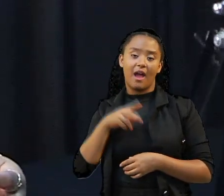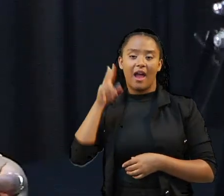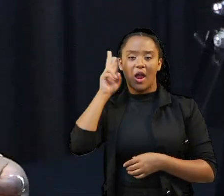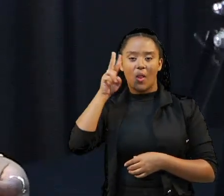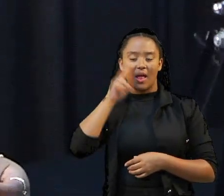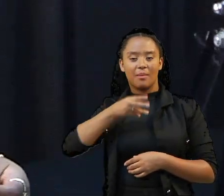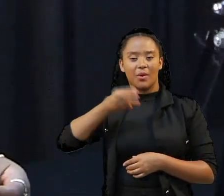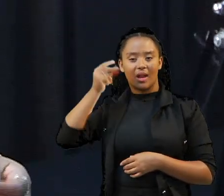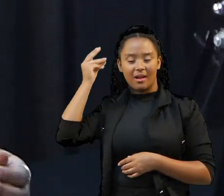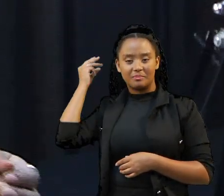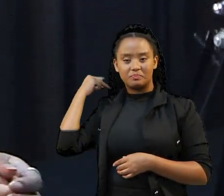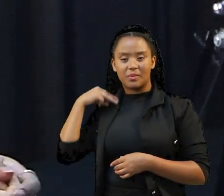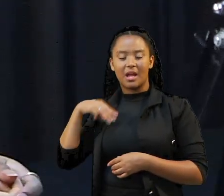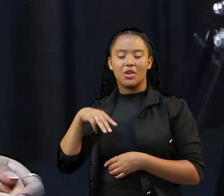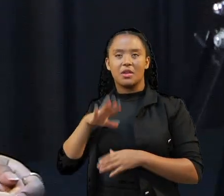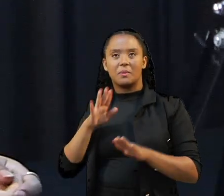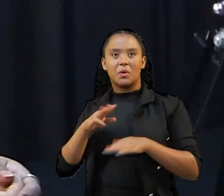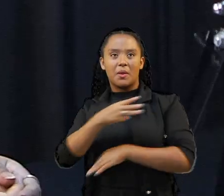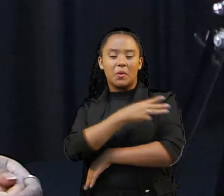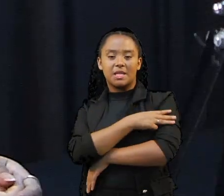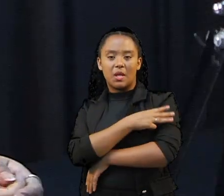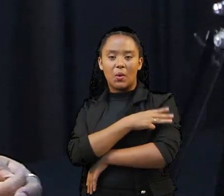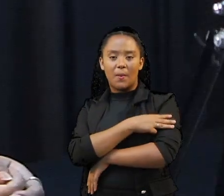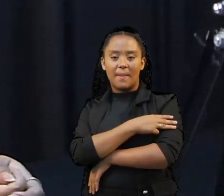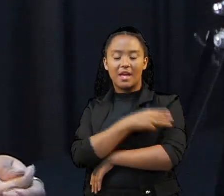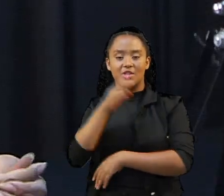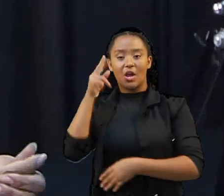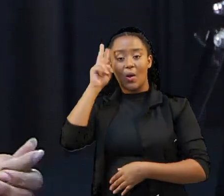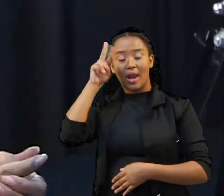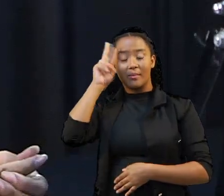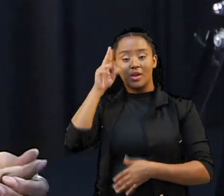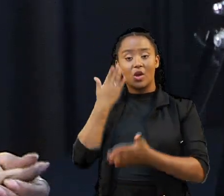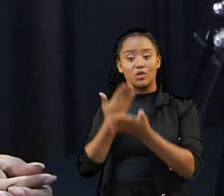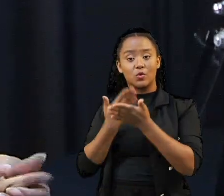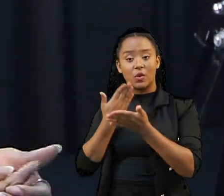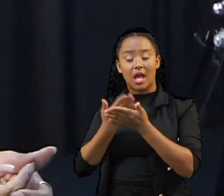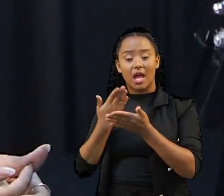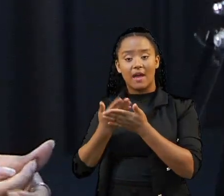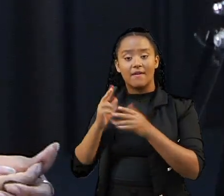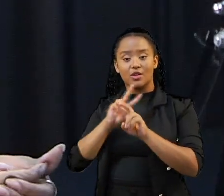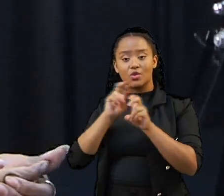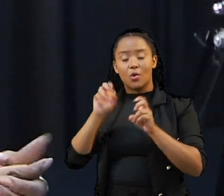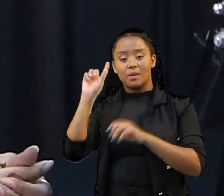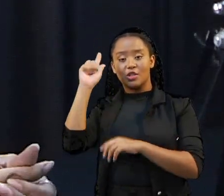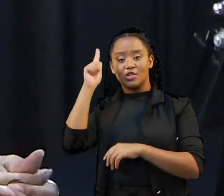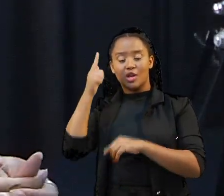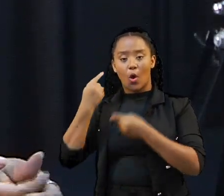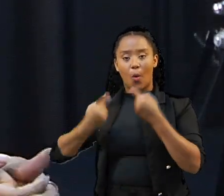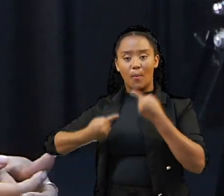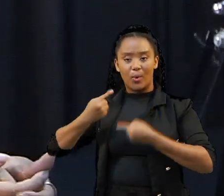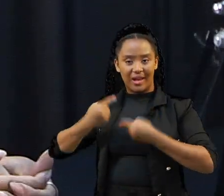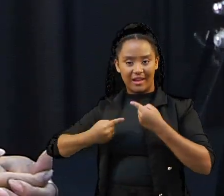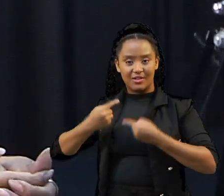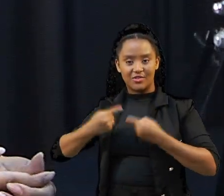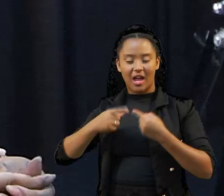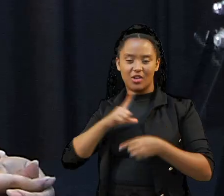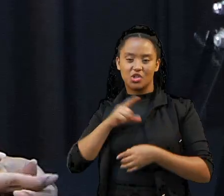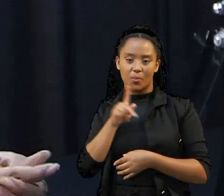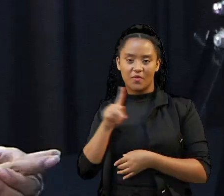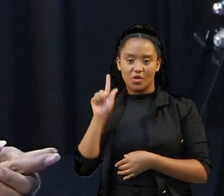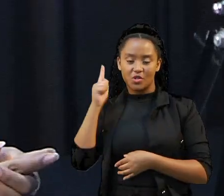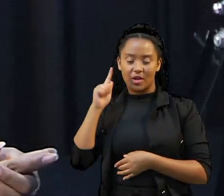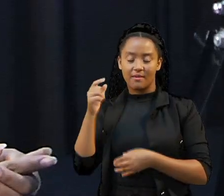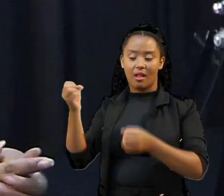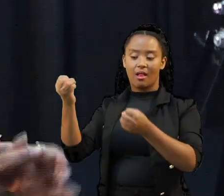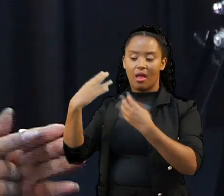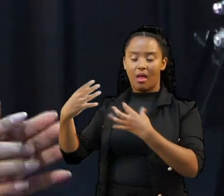que a gente estudava muito para o Enem geopolítica. E eu tinha um professor de geografia, que ele trazia geopolítica, só que eu